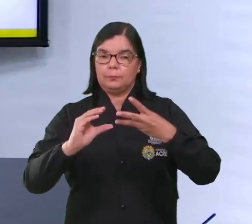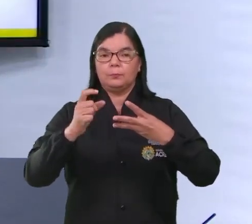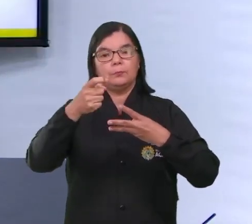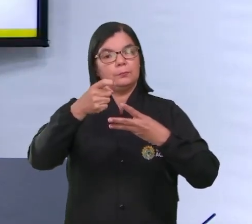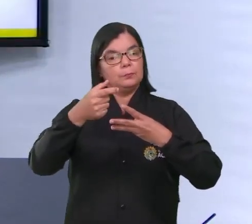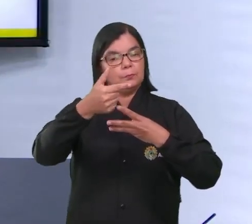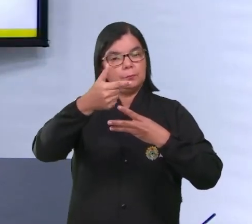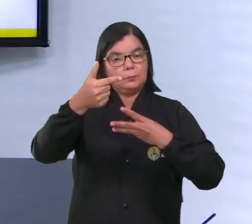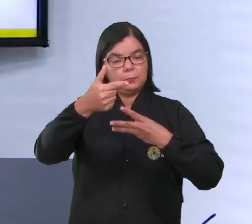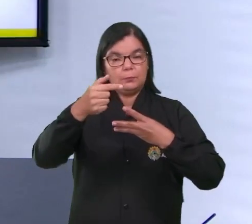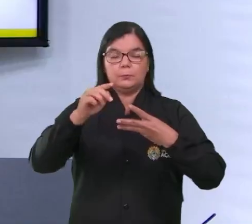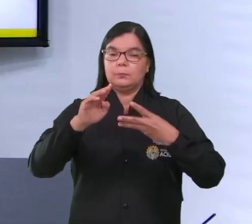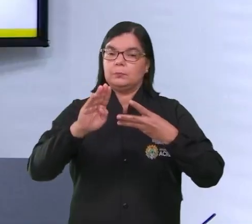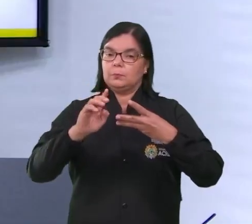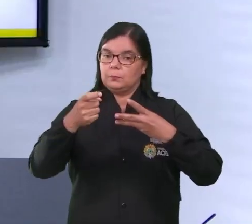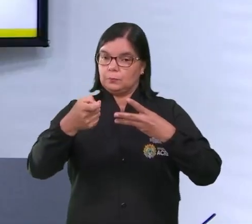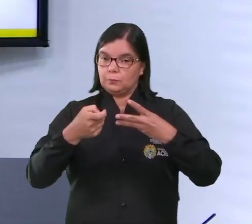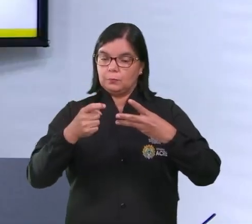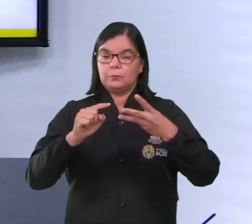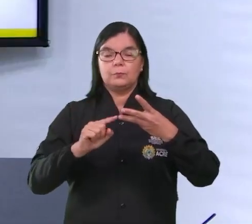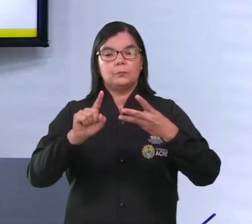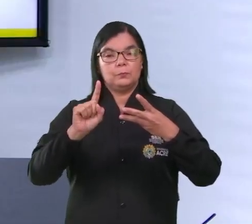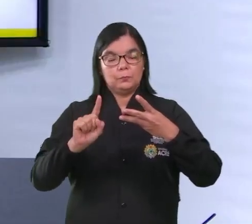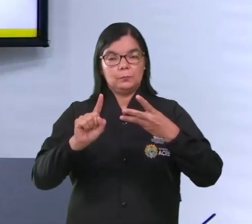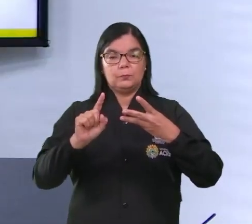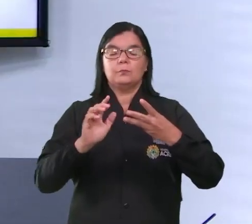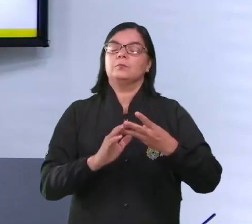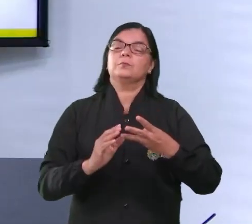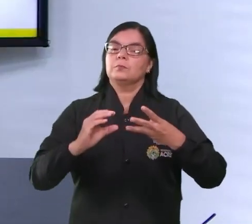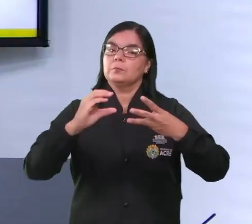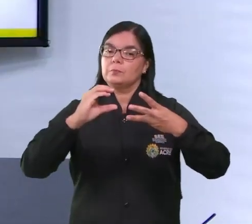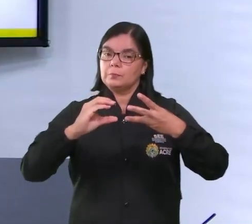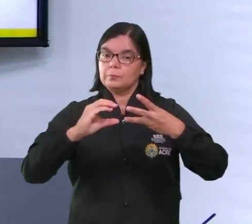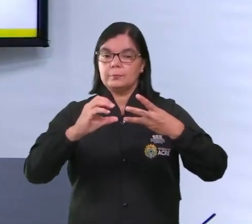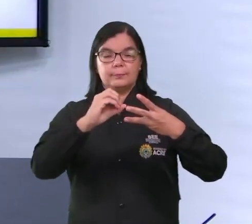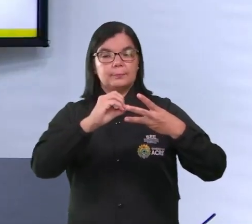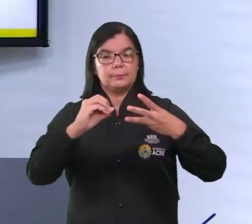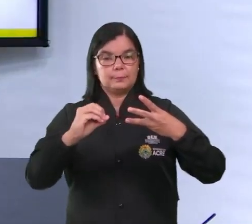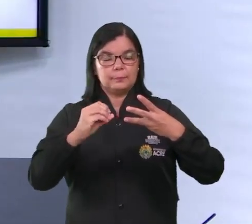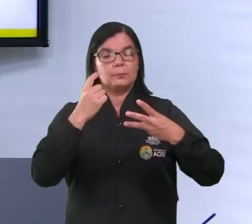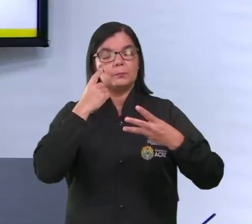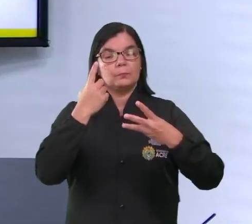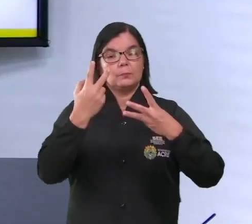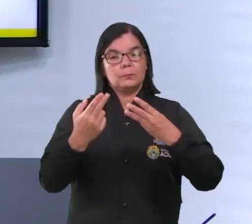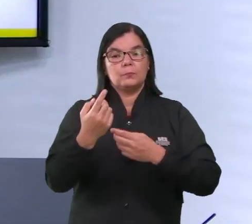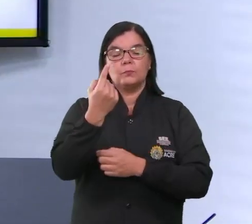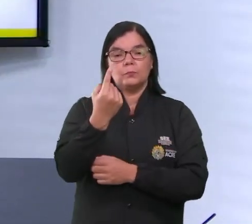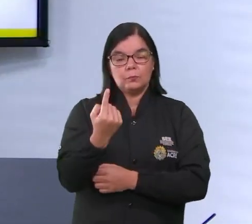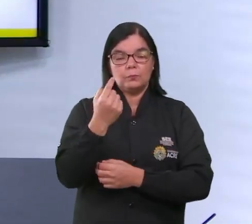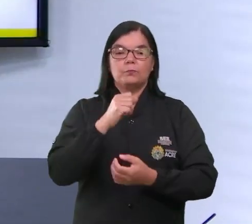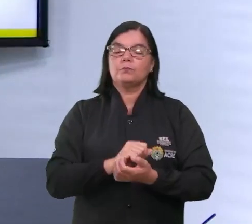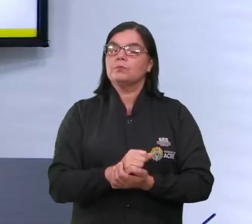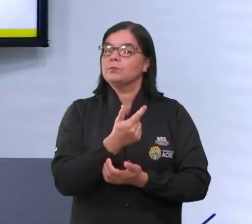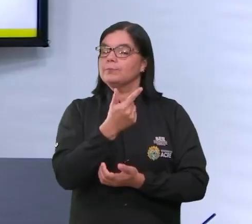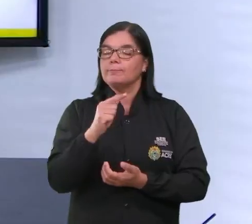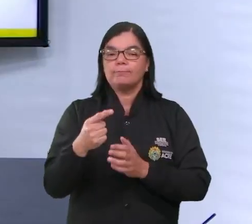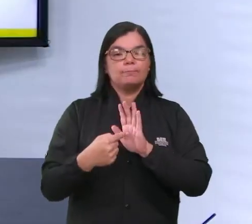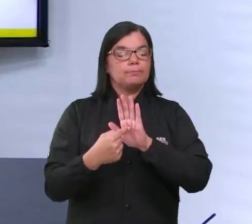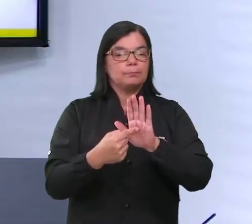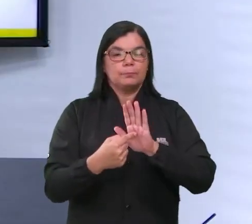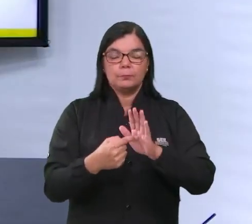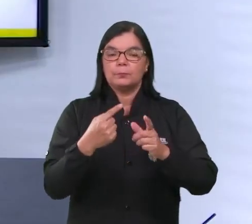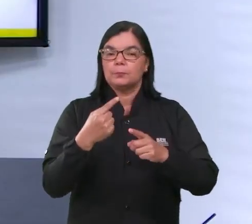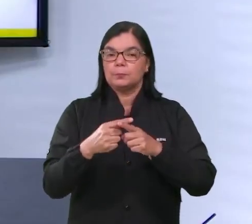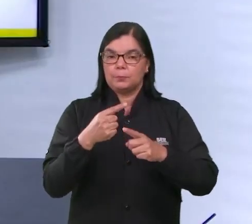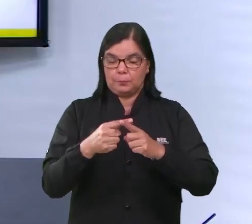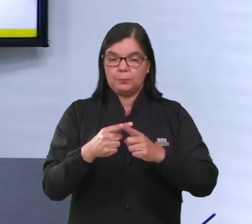elevado à primeira potência, e no caso do C, seria x elevado a 0, que é igual a 1, e aí não aparece porque fica